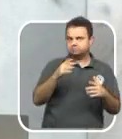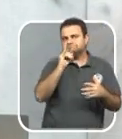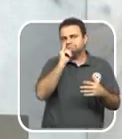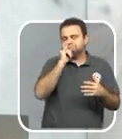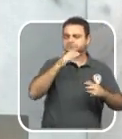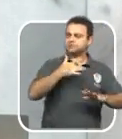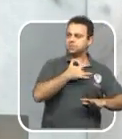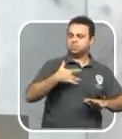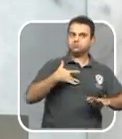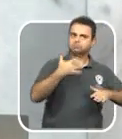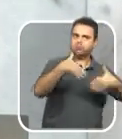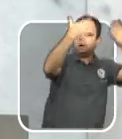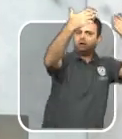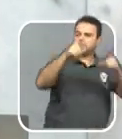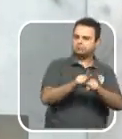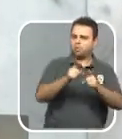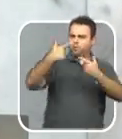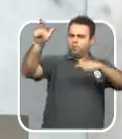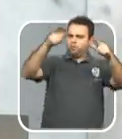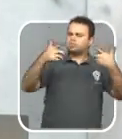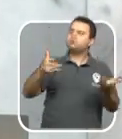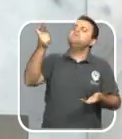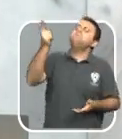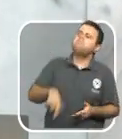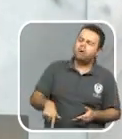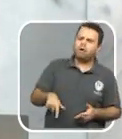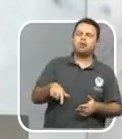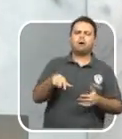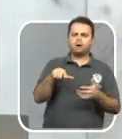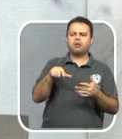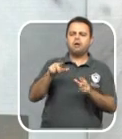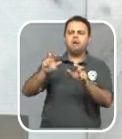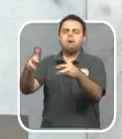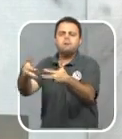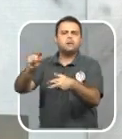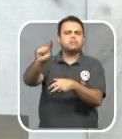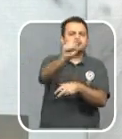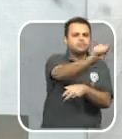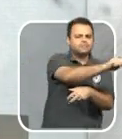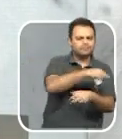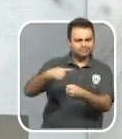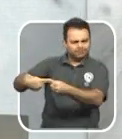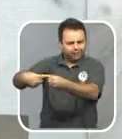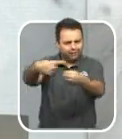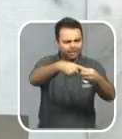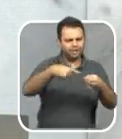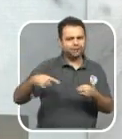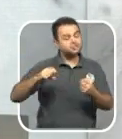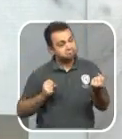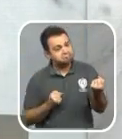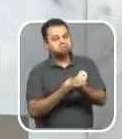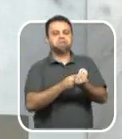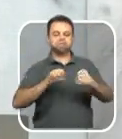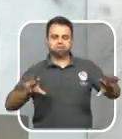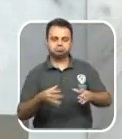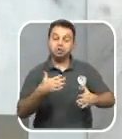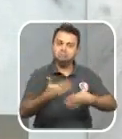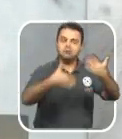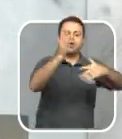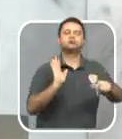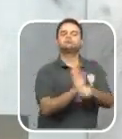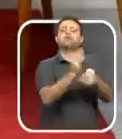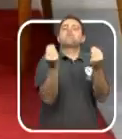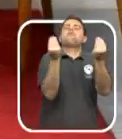saúde, de serviços? O que mais que essa região metropolitana e o trabalho dos poderes legislativos aqui da região, de que forma pode contribuir para